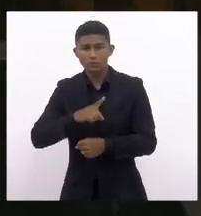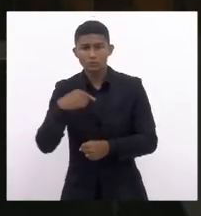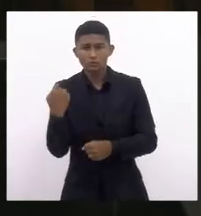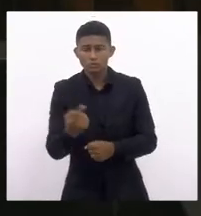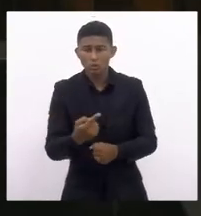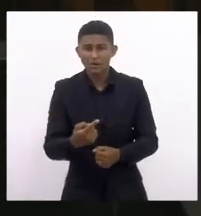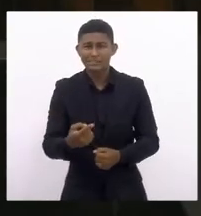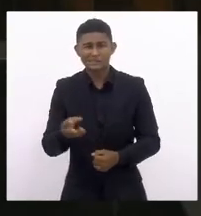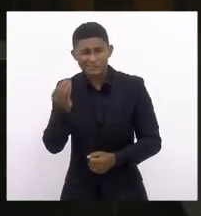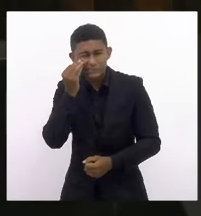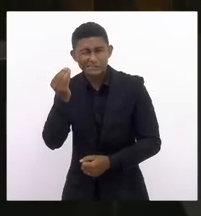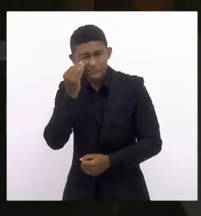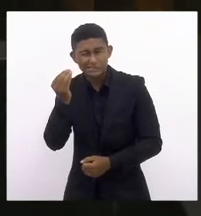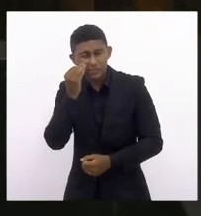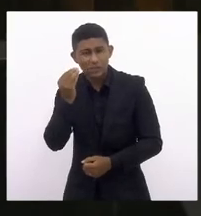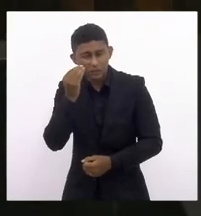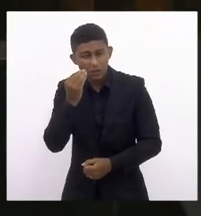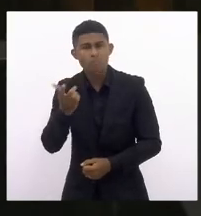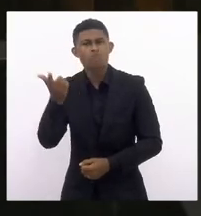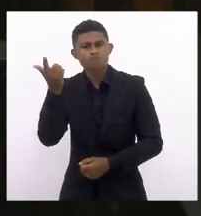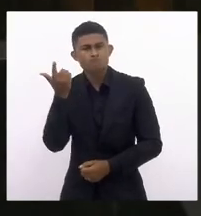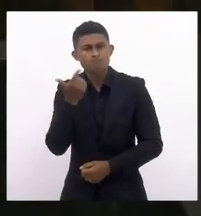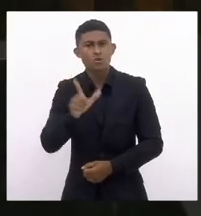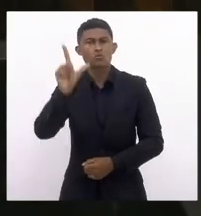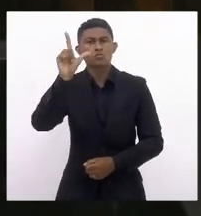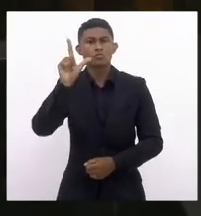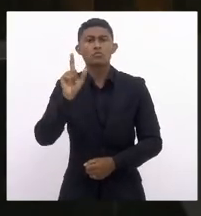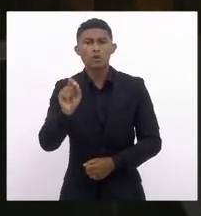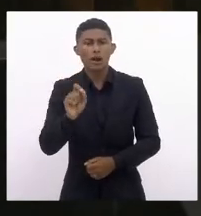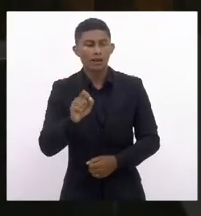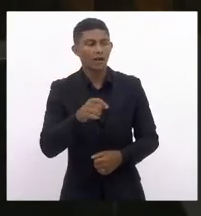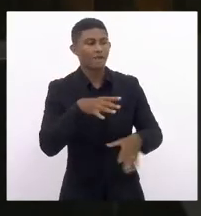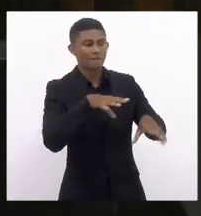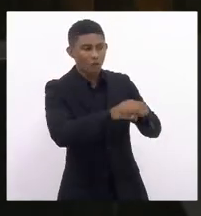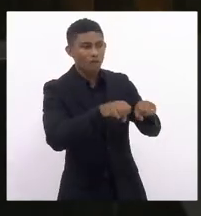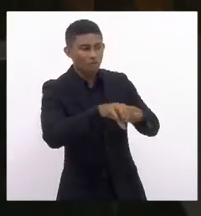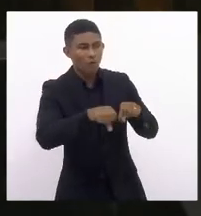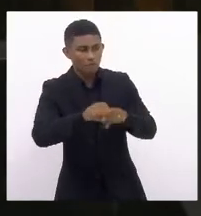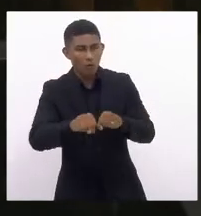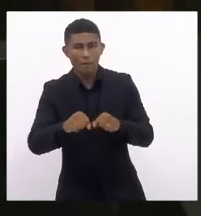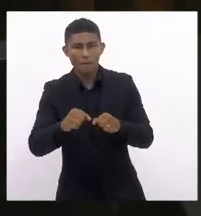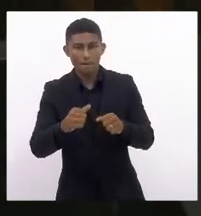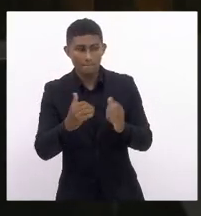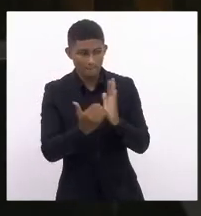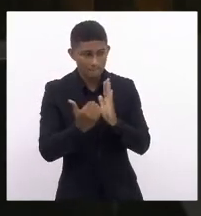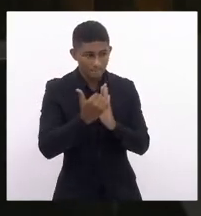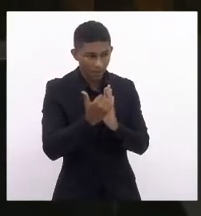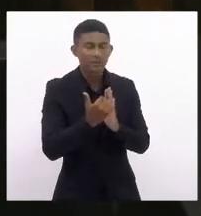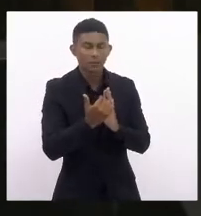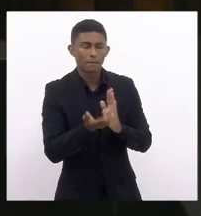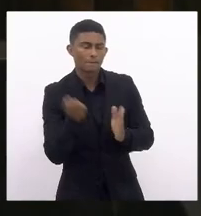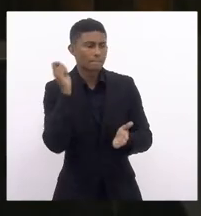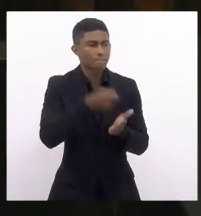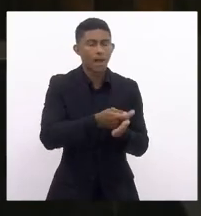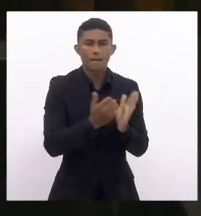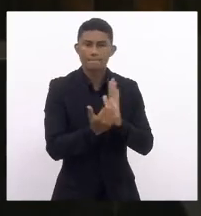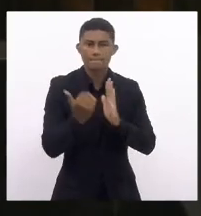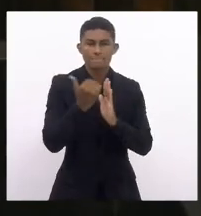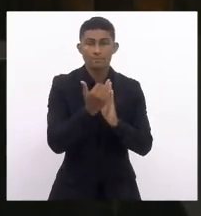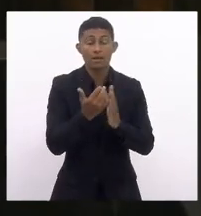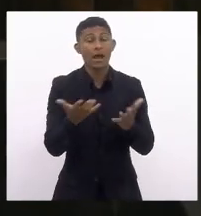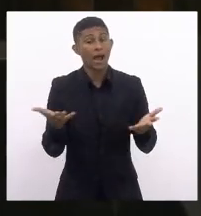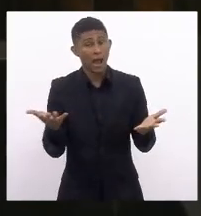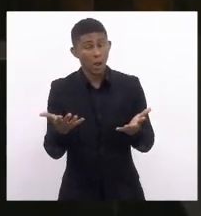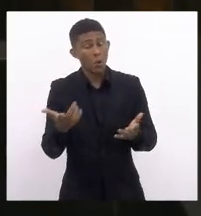gente conseguiu que os enquadramentos por formação fossem feitos. Agora, estão começando a ser feitas